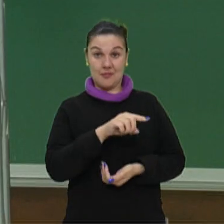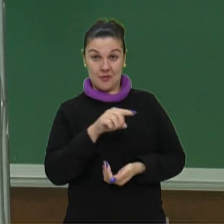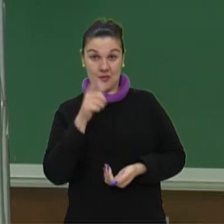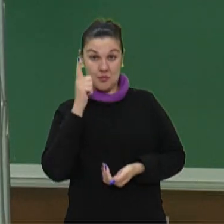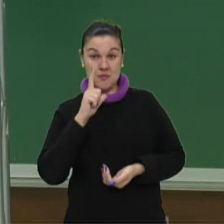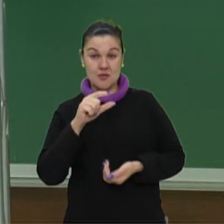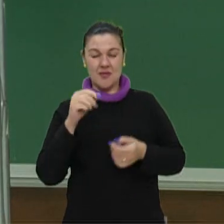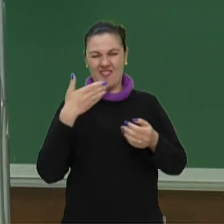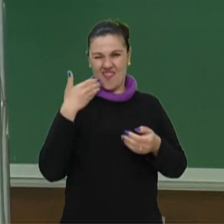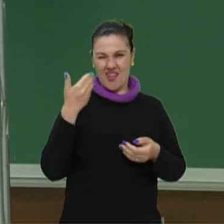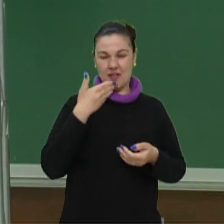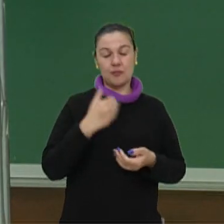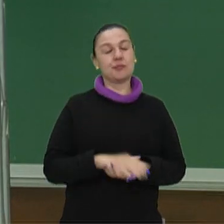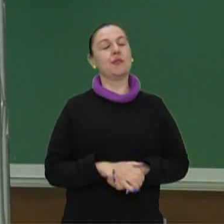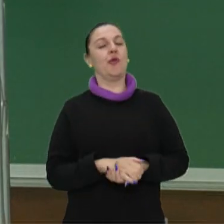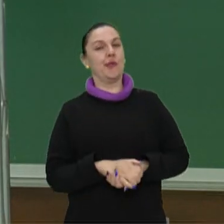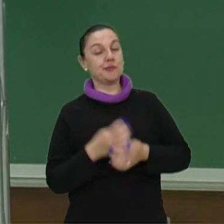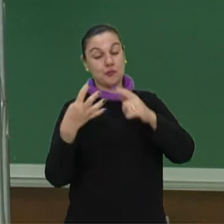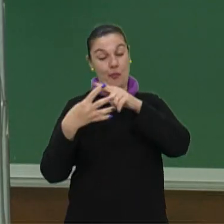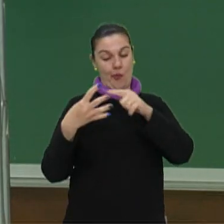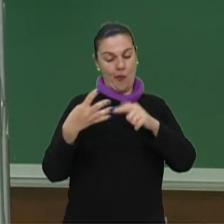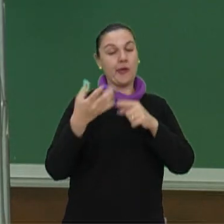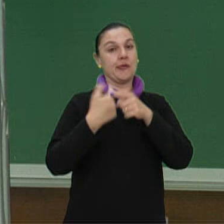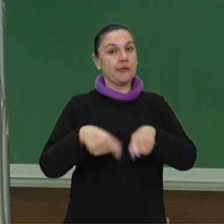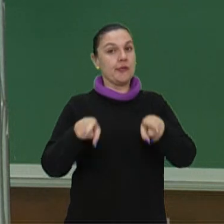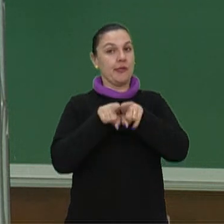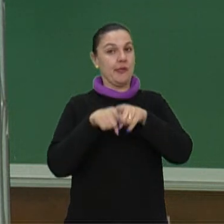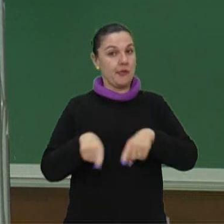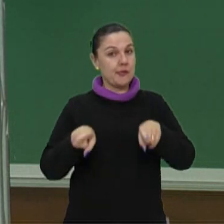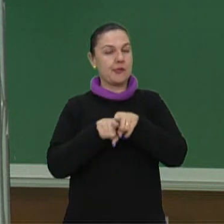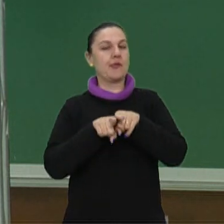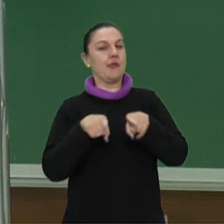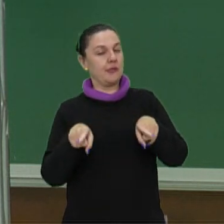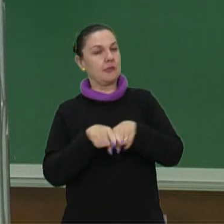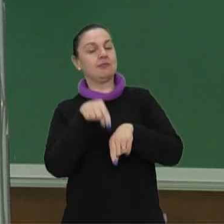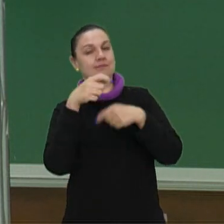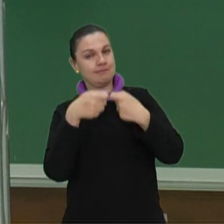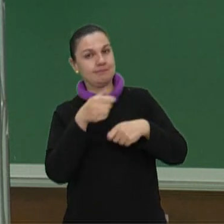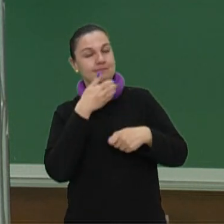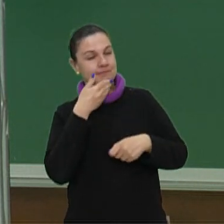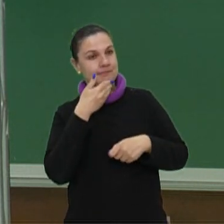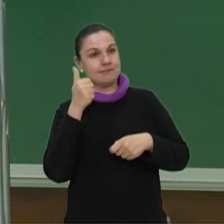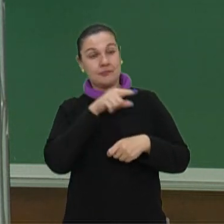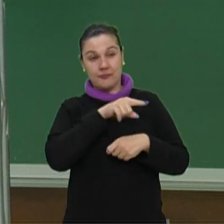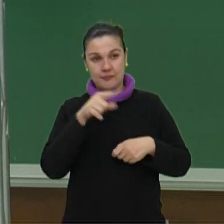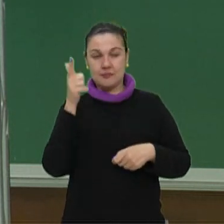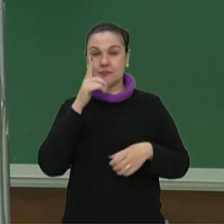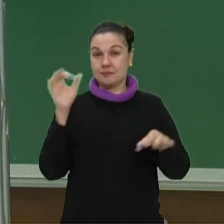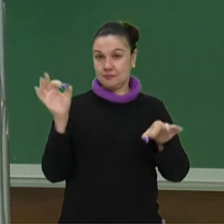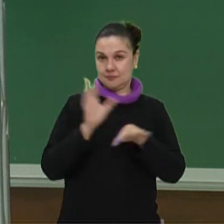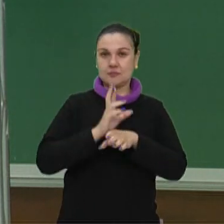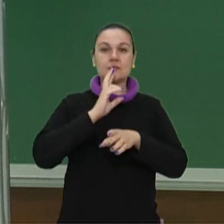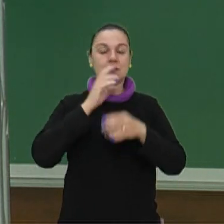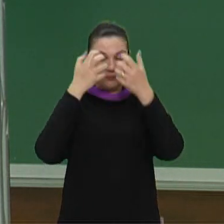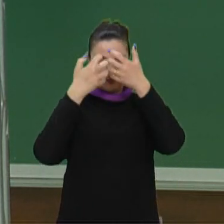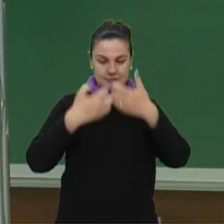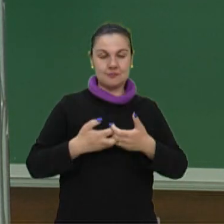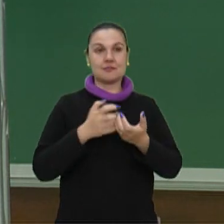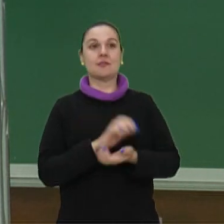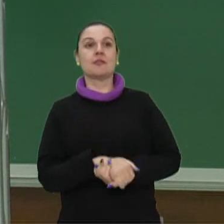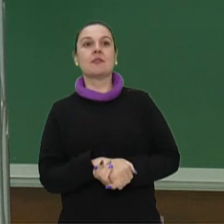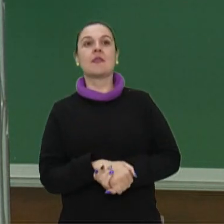E aí, ficou fácil? Bom, depois de 4 aulas, né, tem que ter ficado fácil, né, resolver as equações mentalmente,